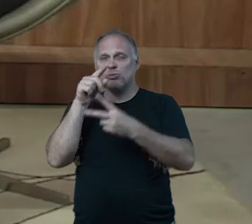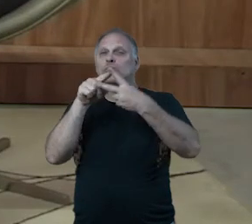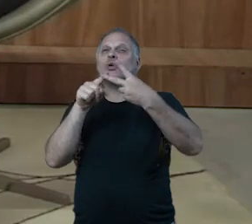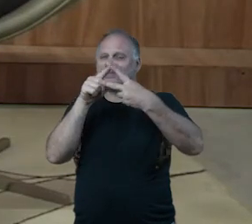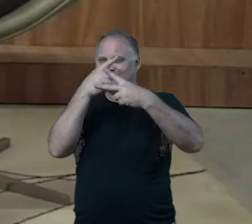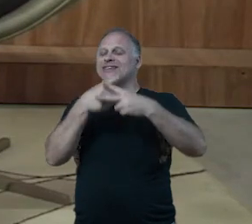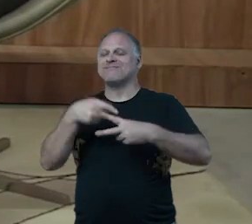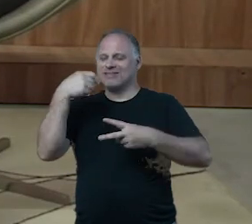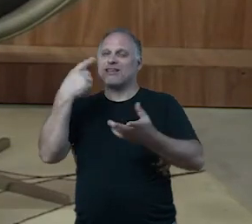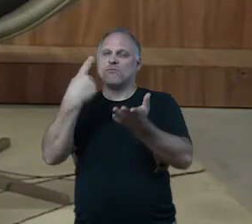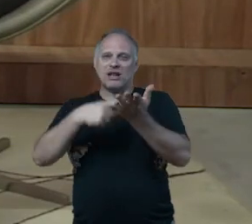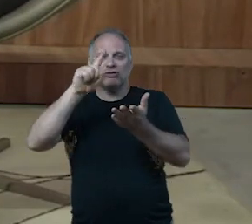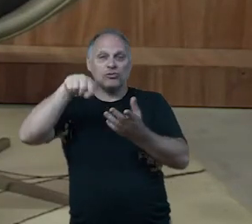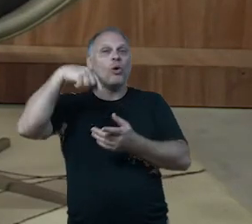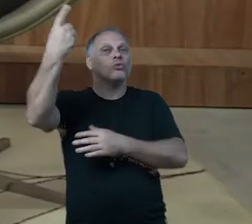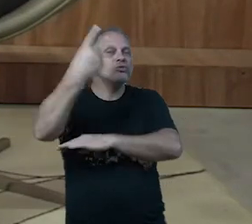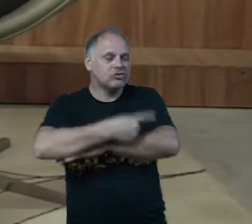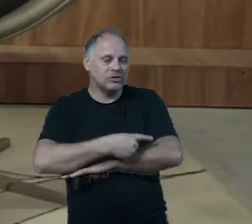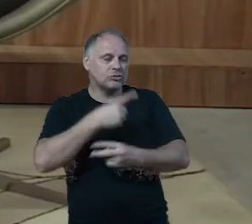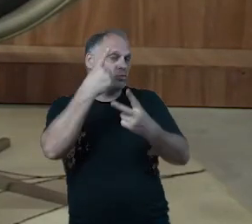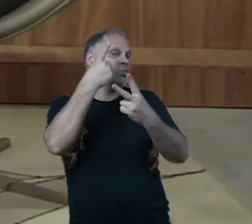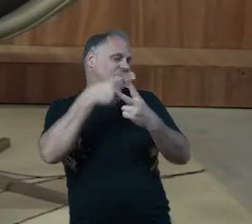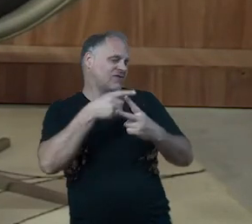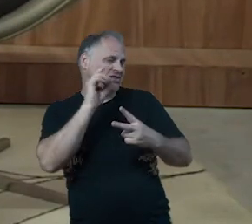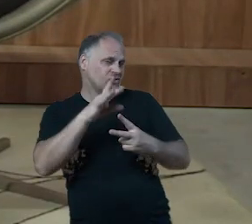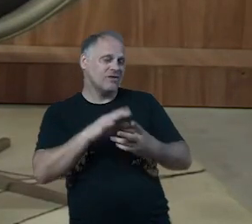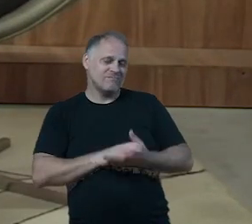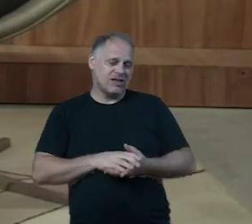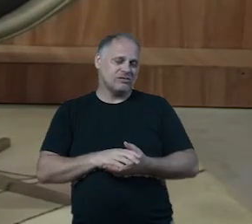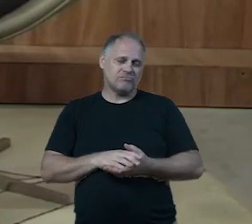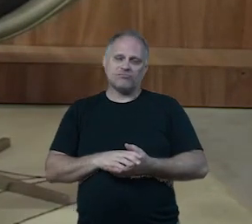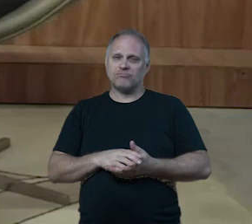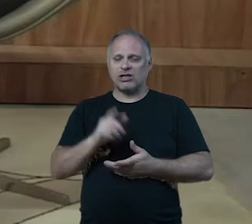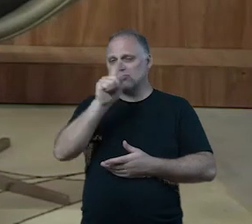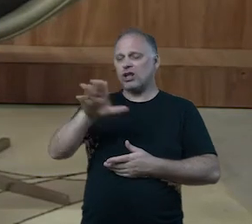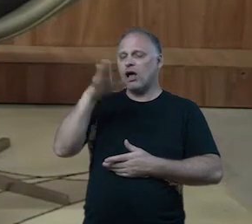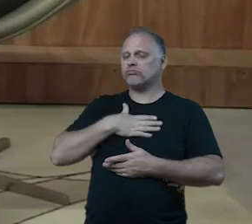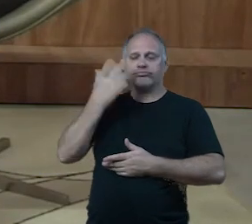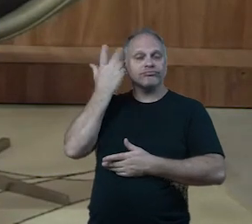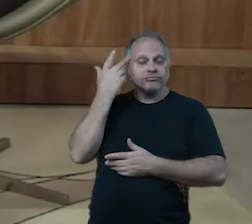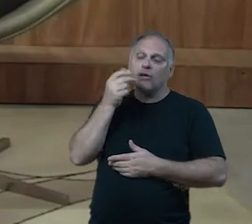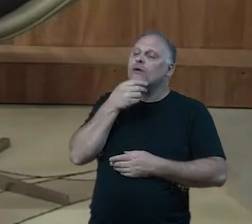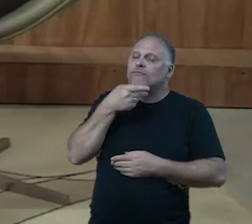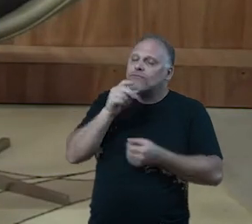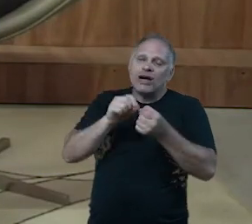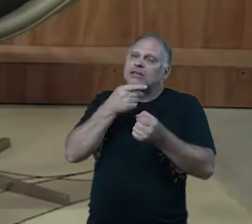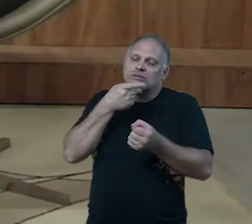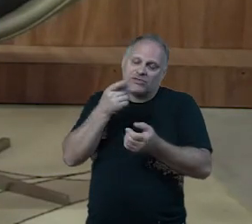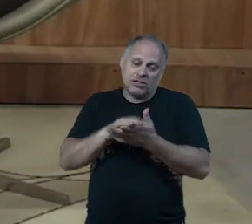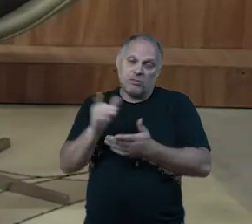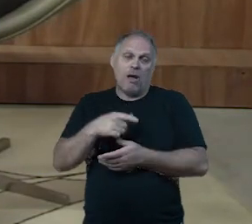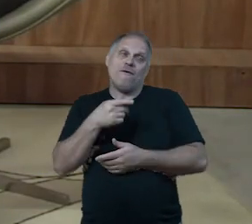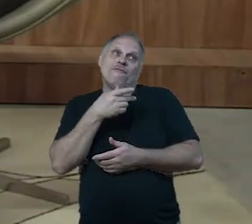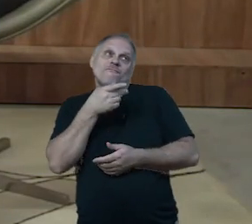eu lembre 2 vezes que eu remarquei para o dia seguinte, assim, só 2 vezes. Mas bem tranquilo, em geral, assim. É muito tranquilo de fazer. Sim, não